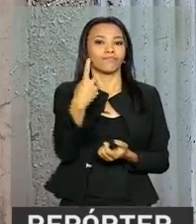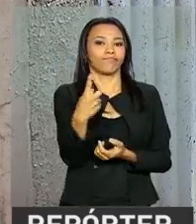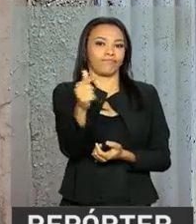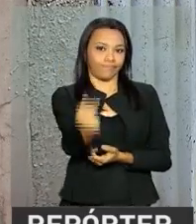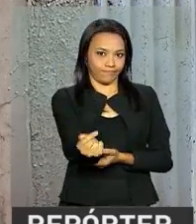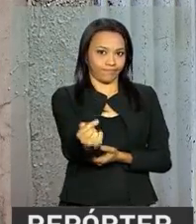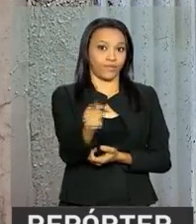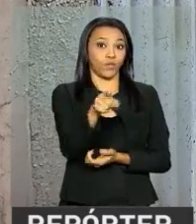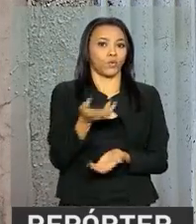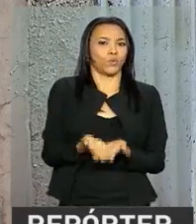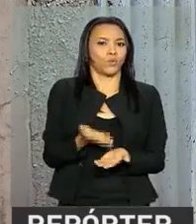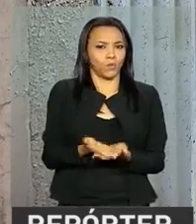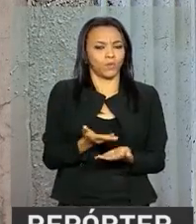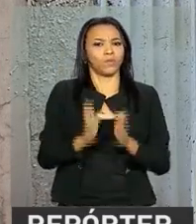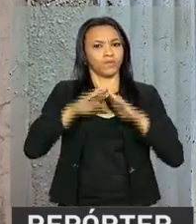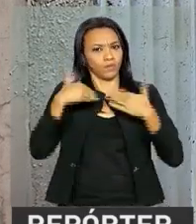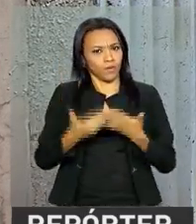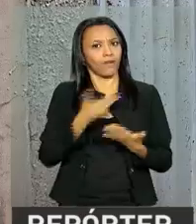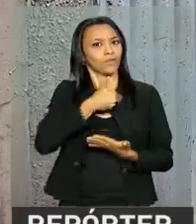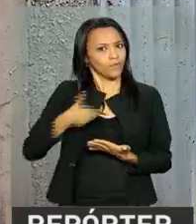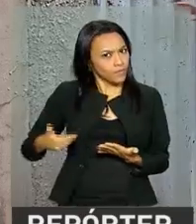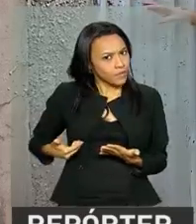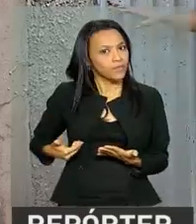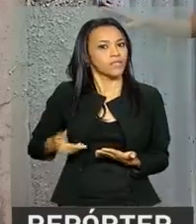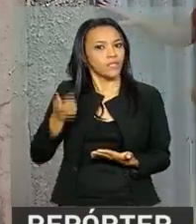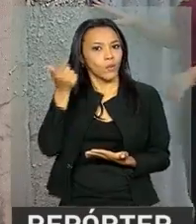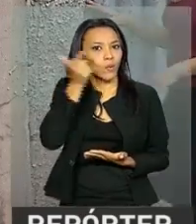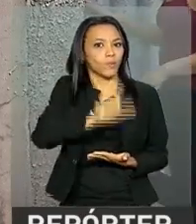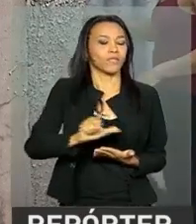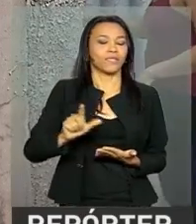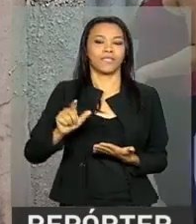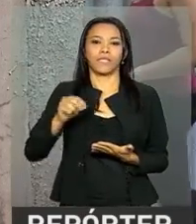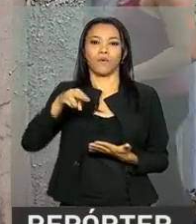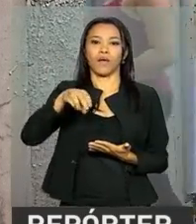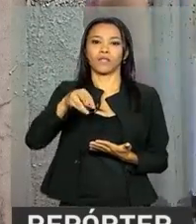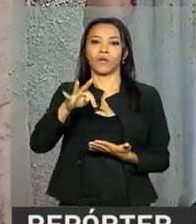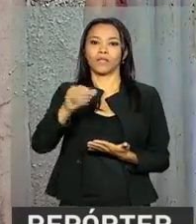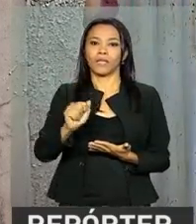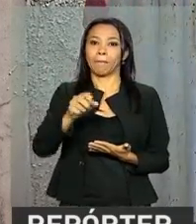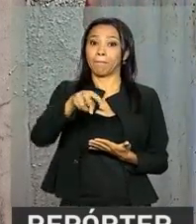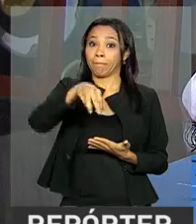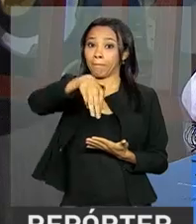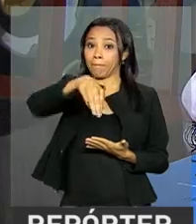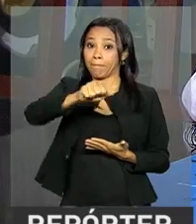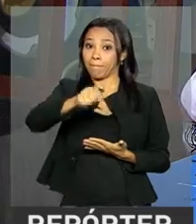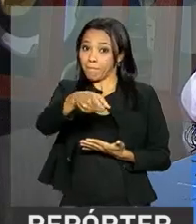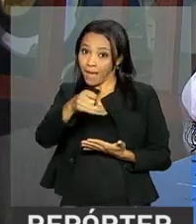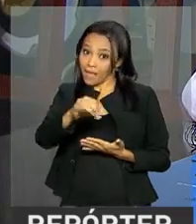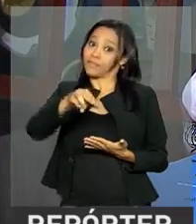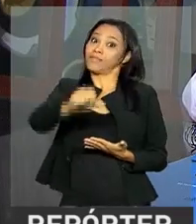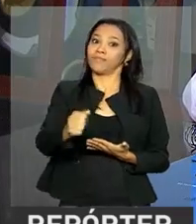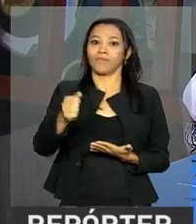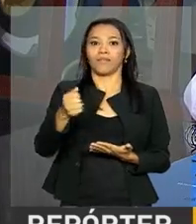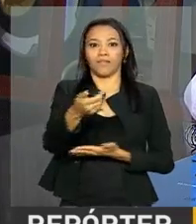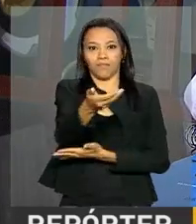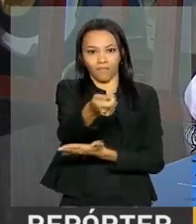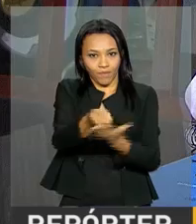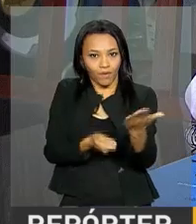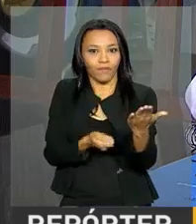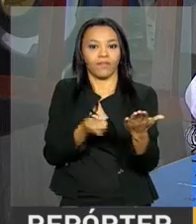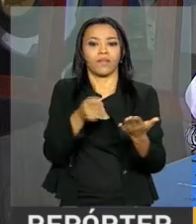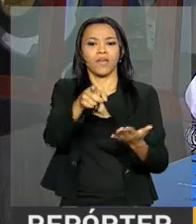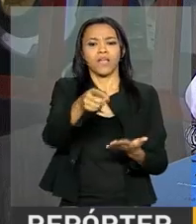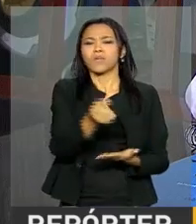anos estudou escola pública e conseguiu nota máxima na redação do Enem no universo de mais de 6